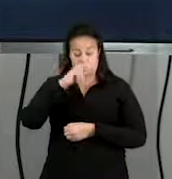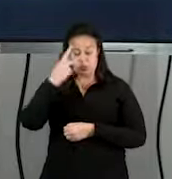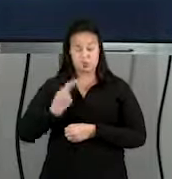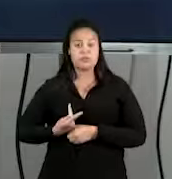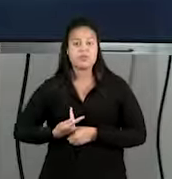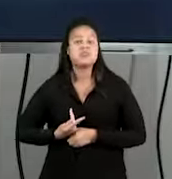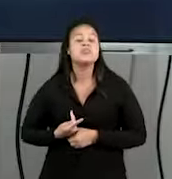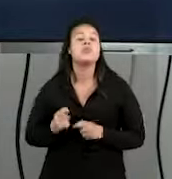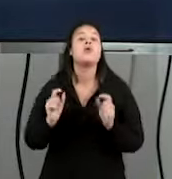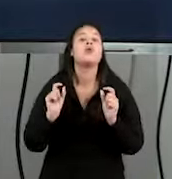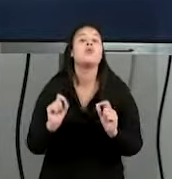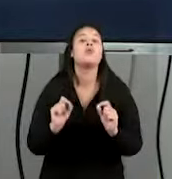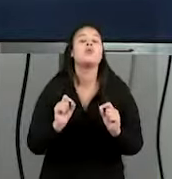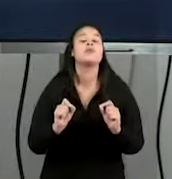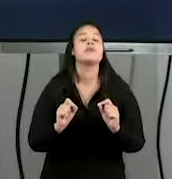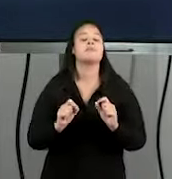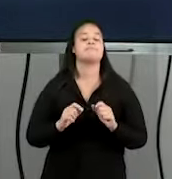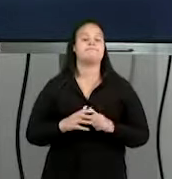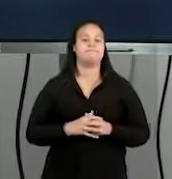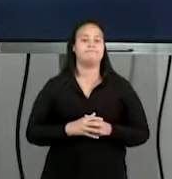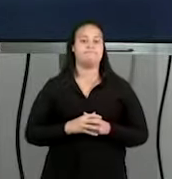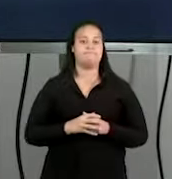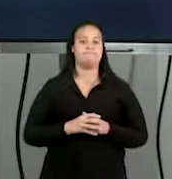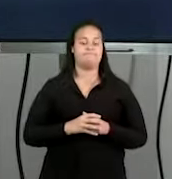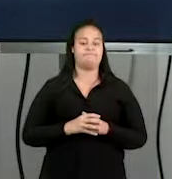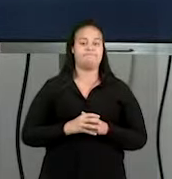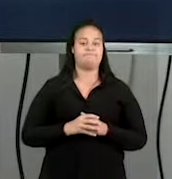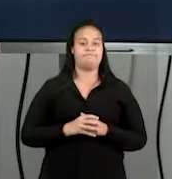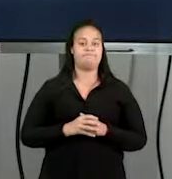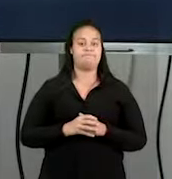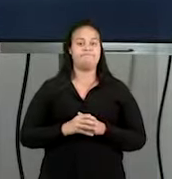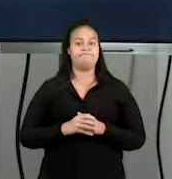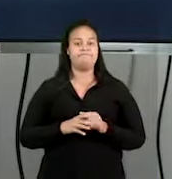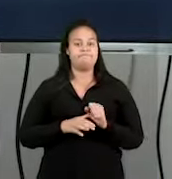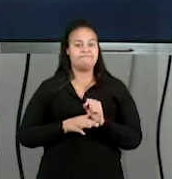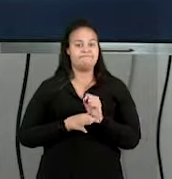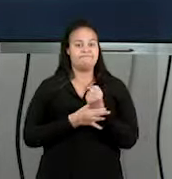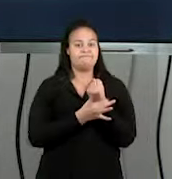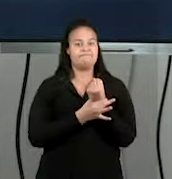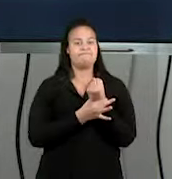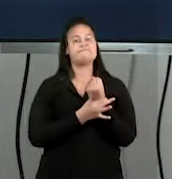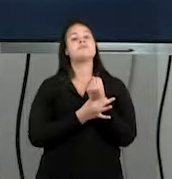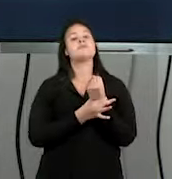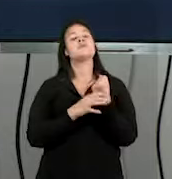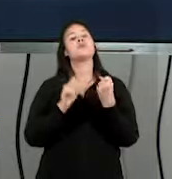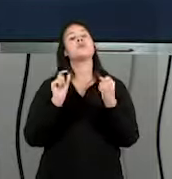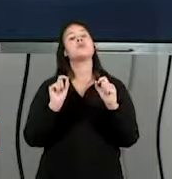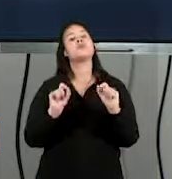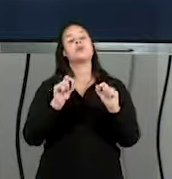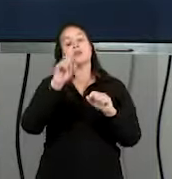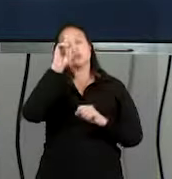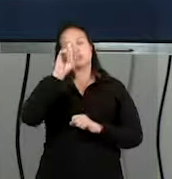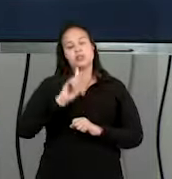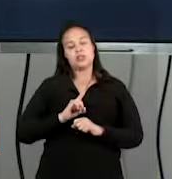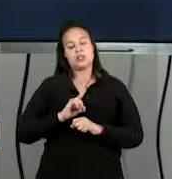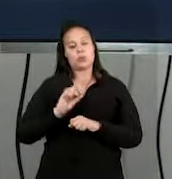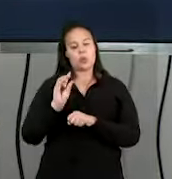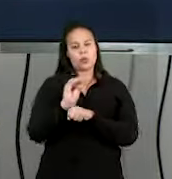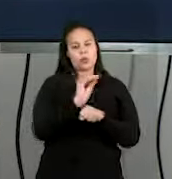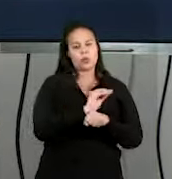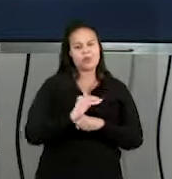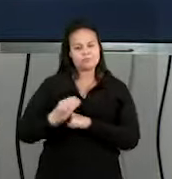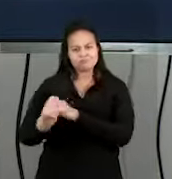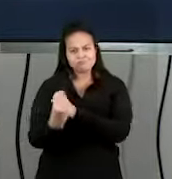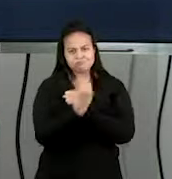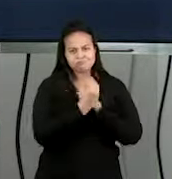eles vêm para assegurar que as pessoas tenham os seus direitos preservados. Se você